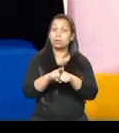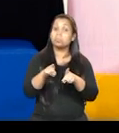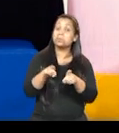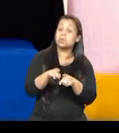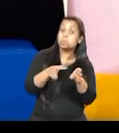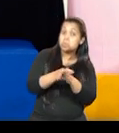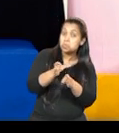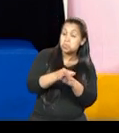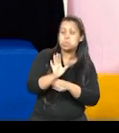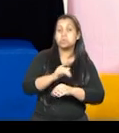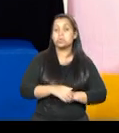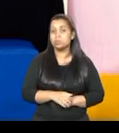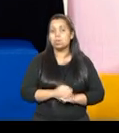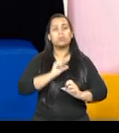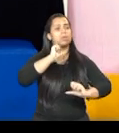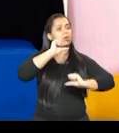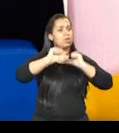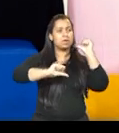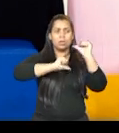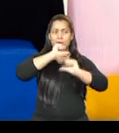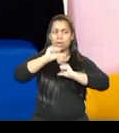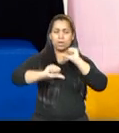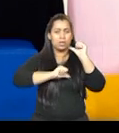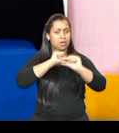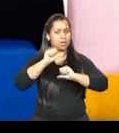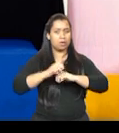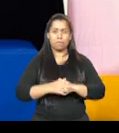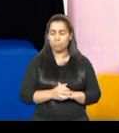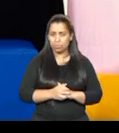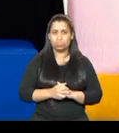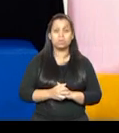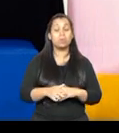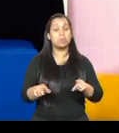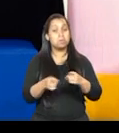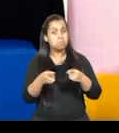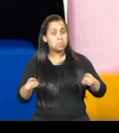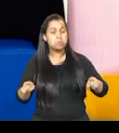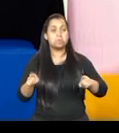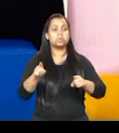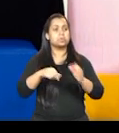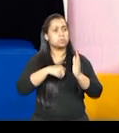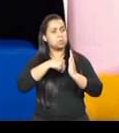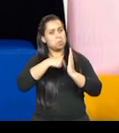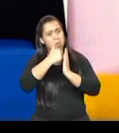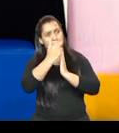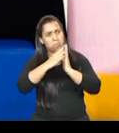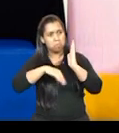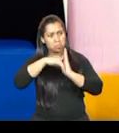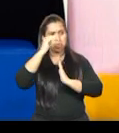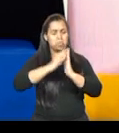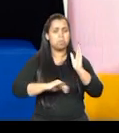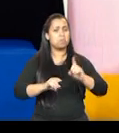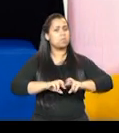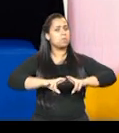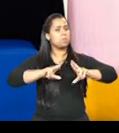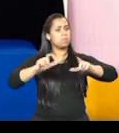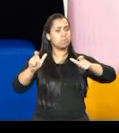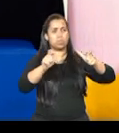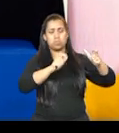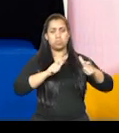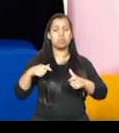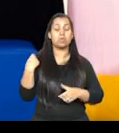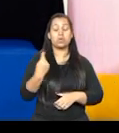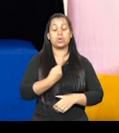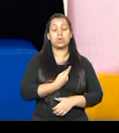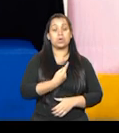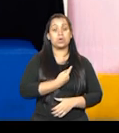mensagens. Isso revolucionou tanto a arquitetura quanto a música, pintura e diversos outros setores da nossa